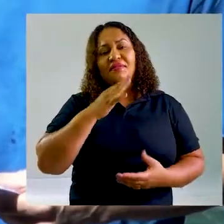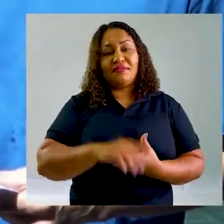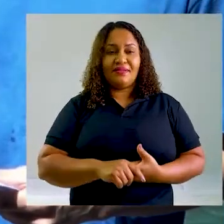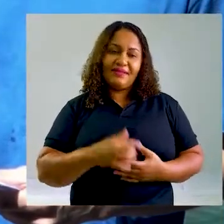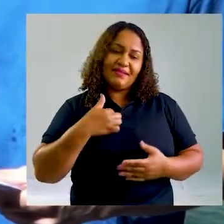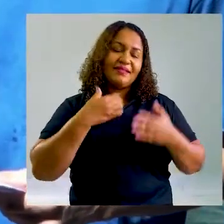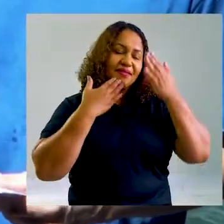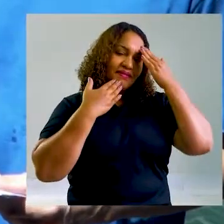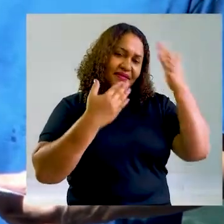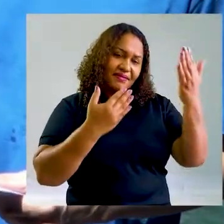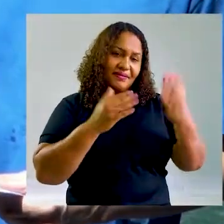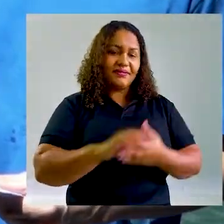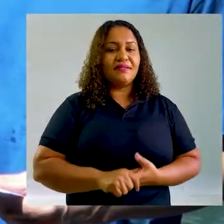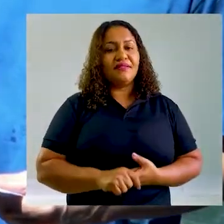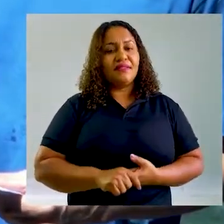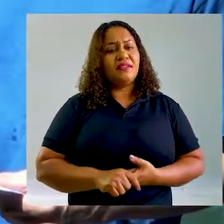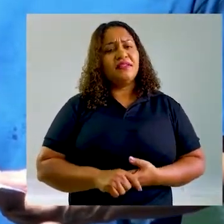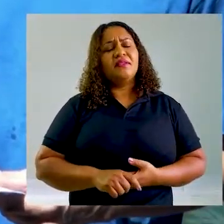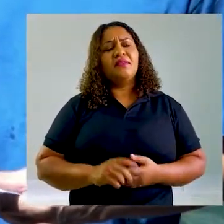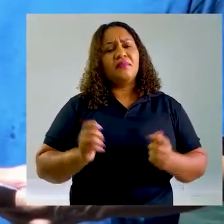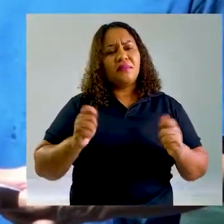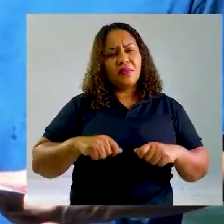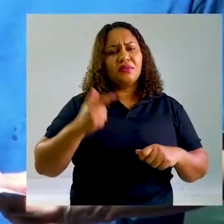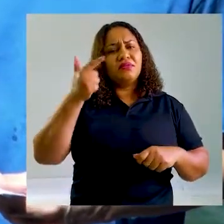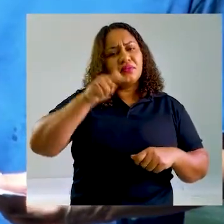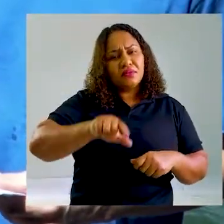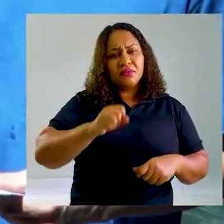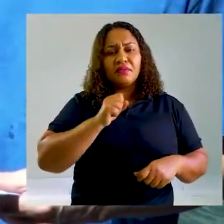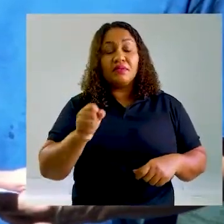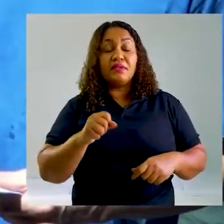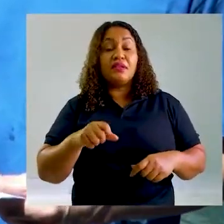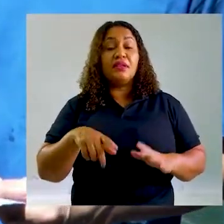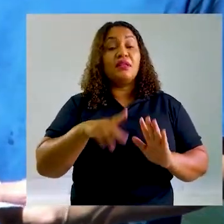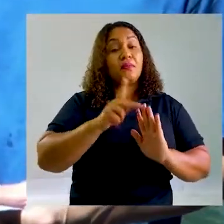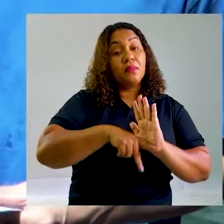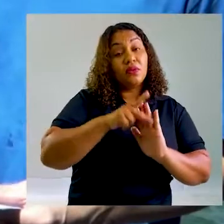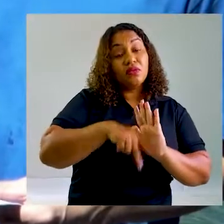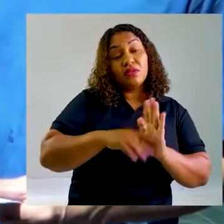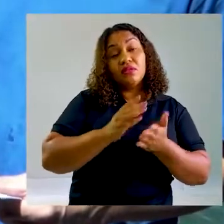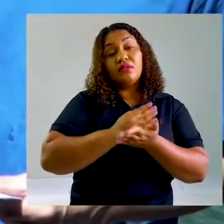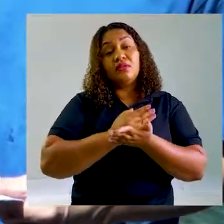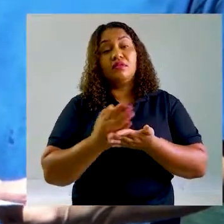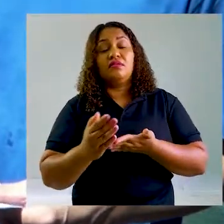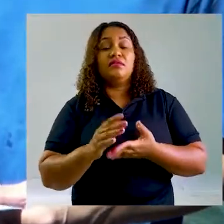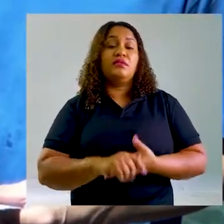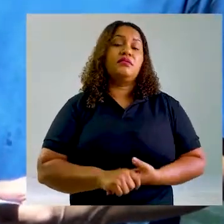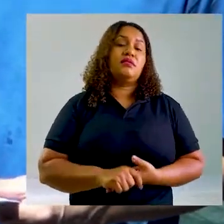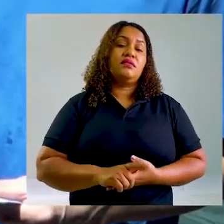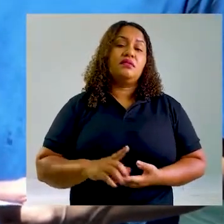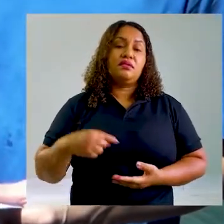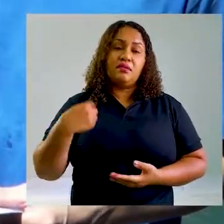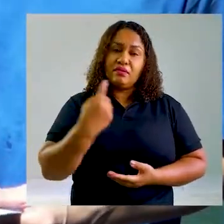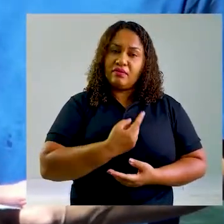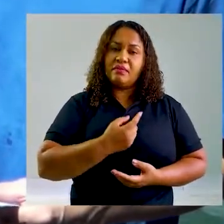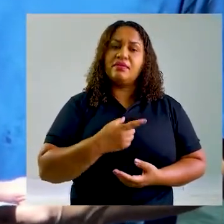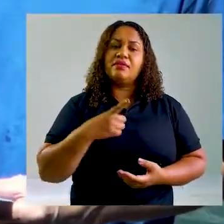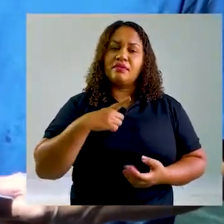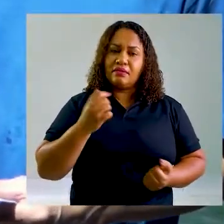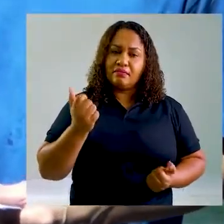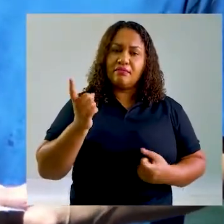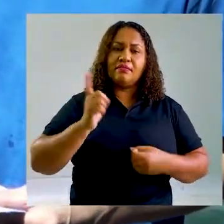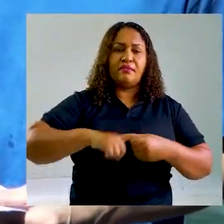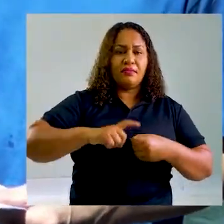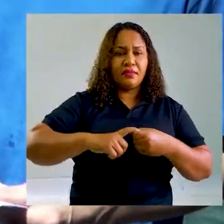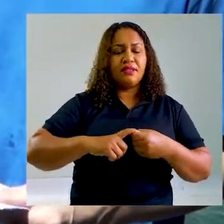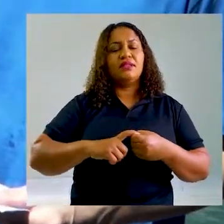conhecer. Agradeço, me bota à disposição e tem muitos projetos que a gente está iniciando, né, que vamos manter a parceria e